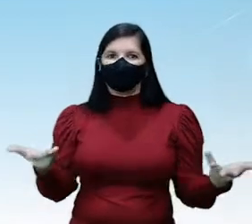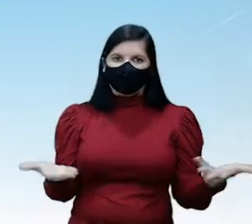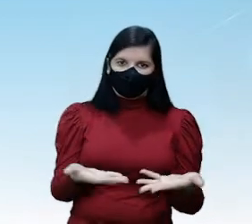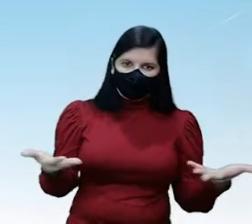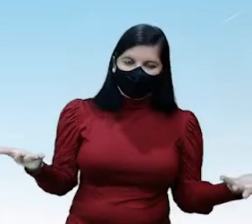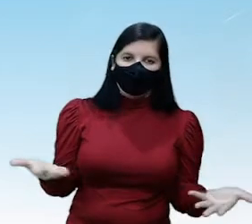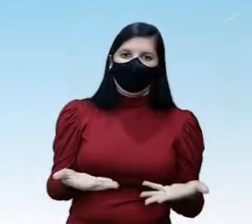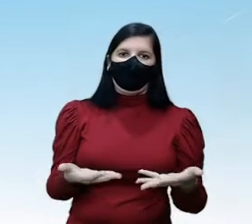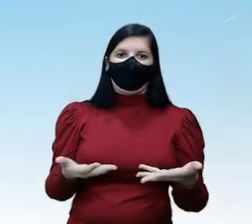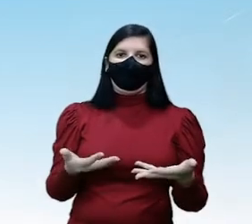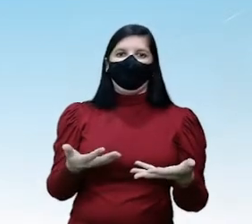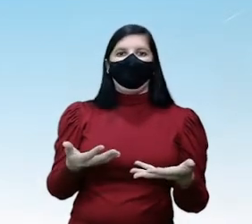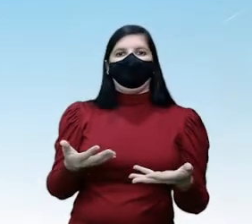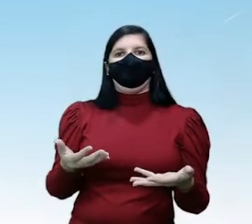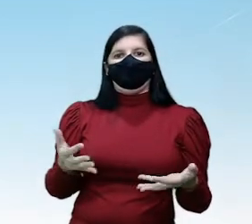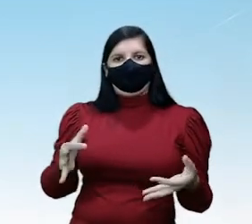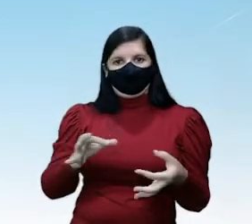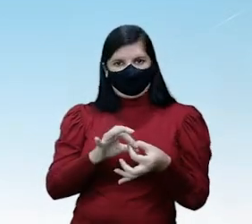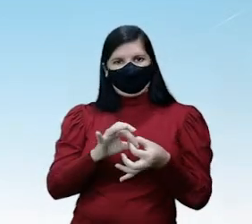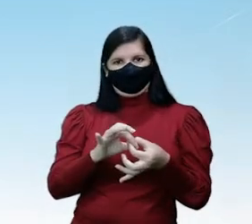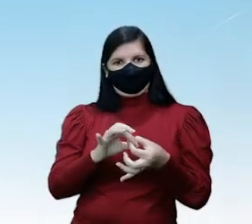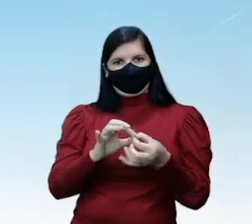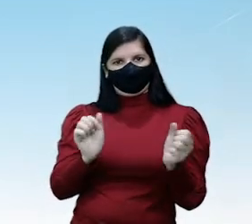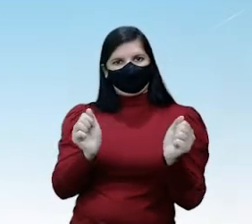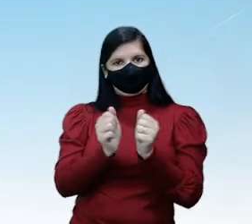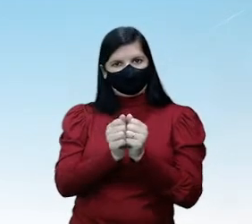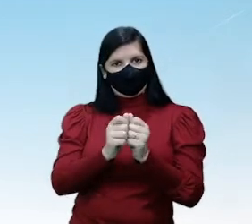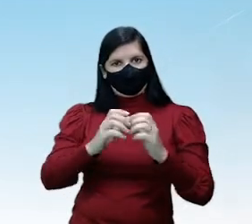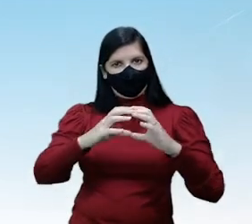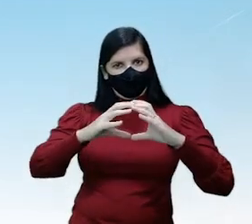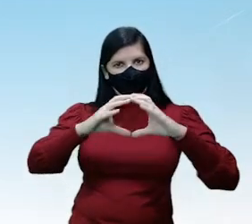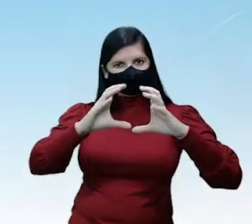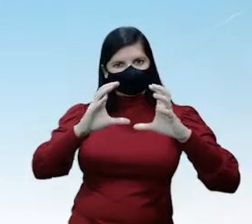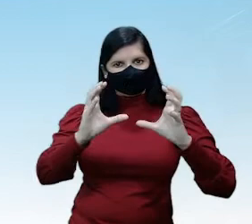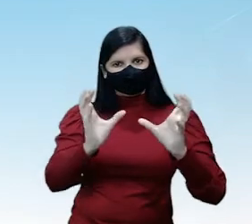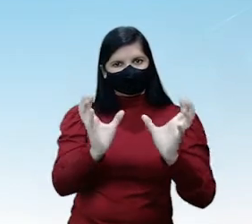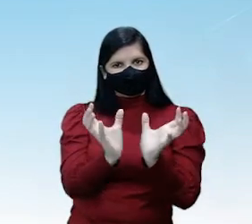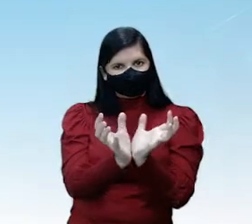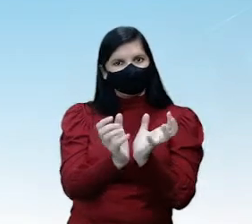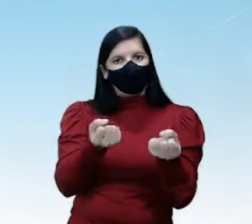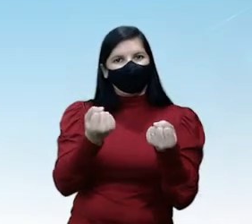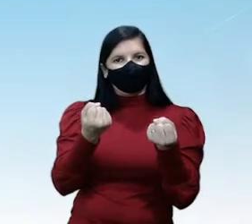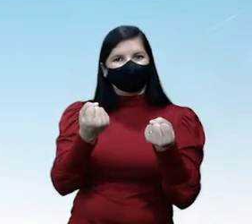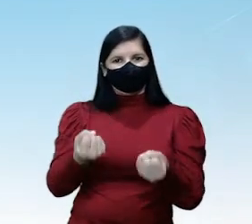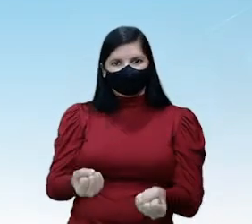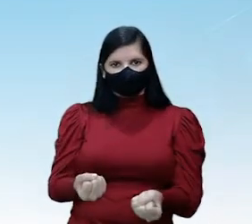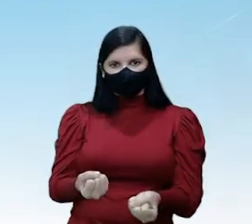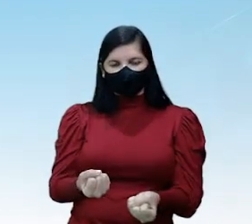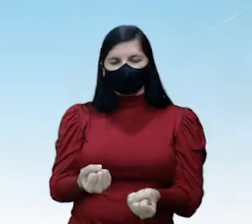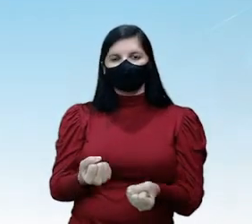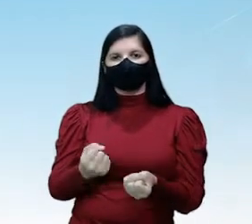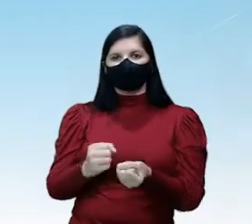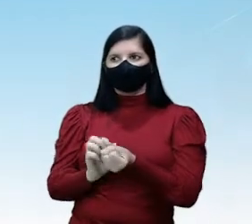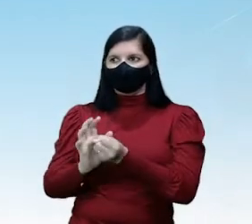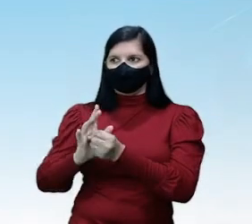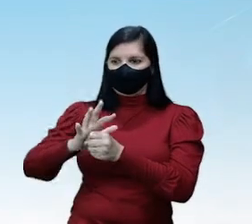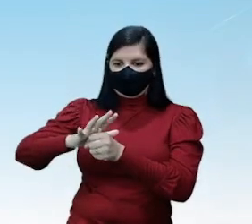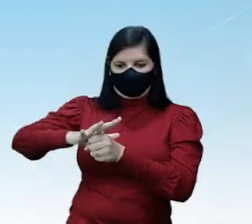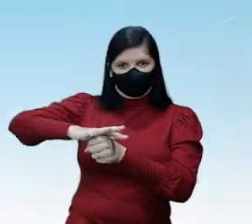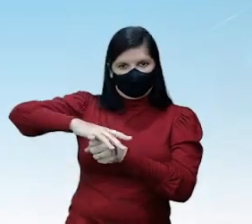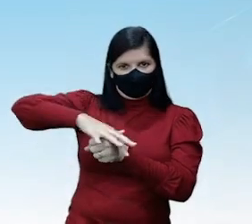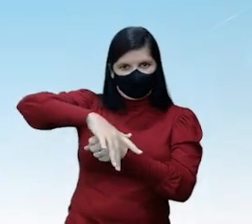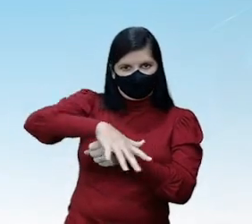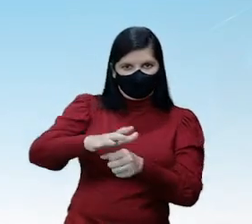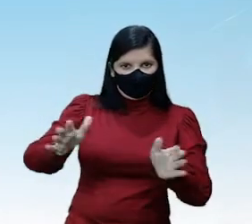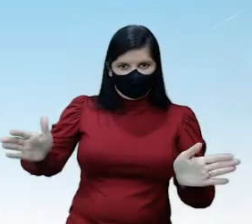elas estão o quê? Aglutinadas, maiores e também mais pesadas. Irão se depositar ali no fundo do